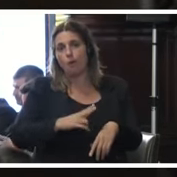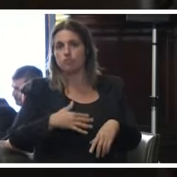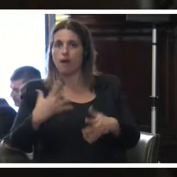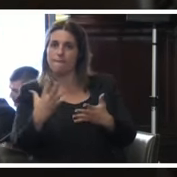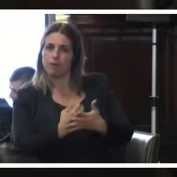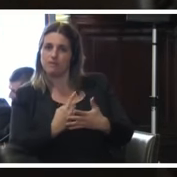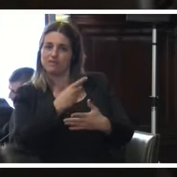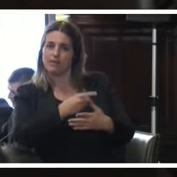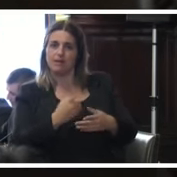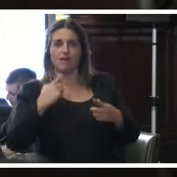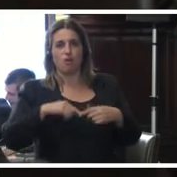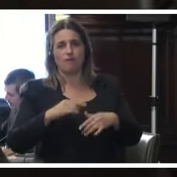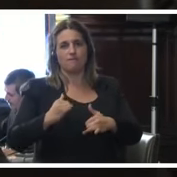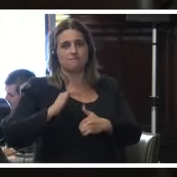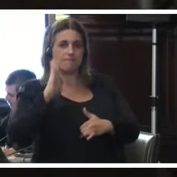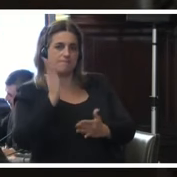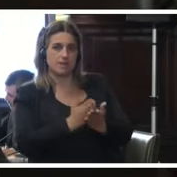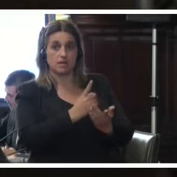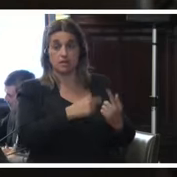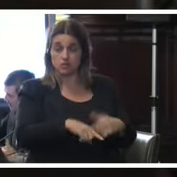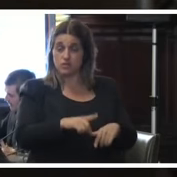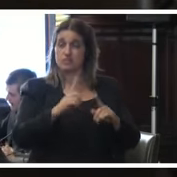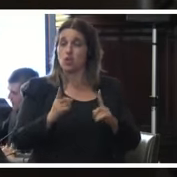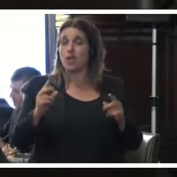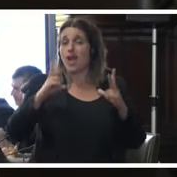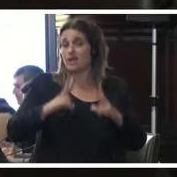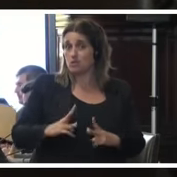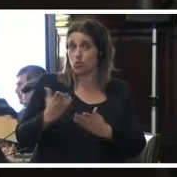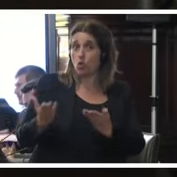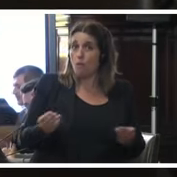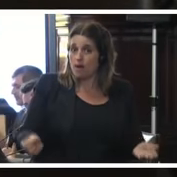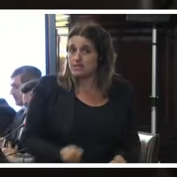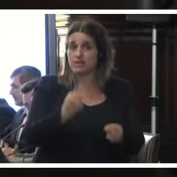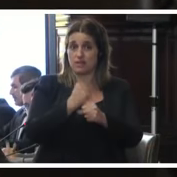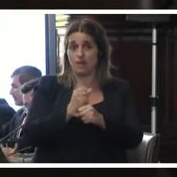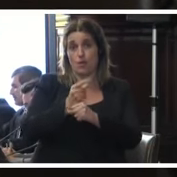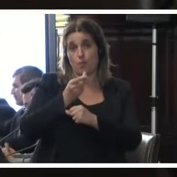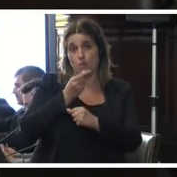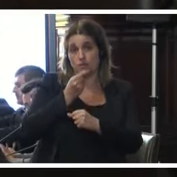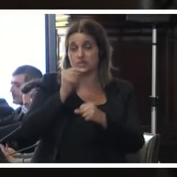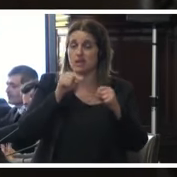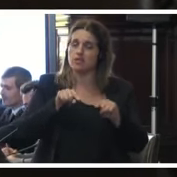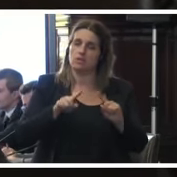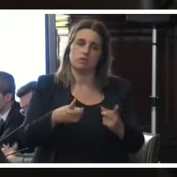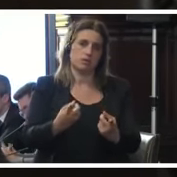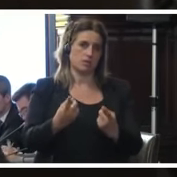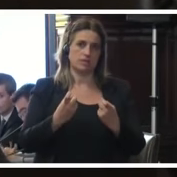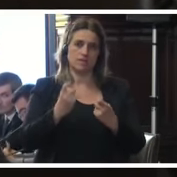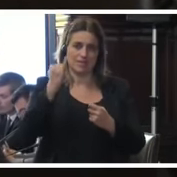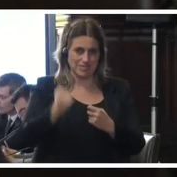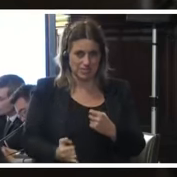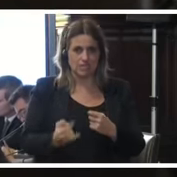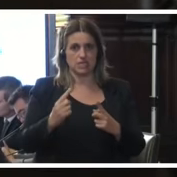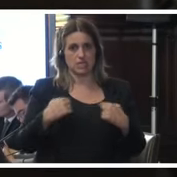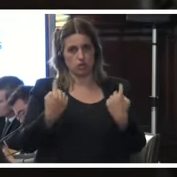para atuação policial propriamente dita. Né? E essa é uma necessidade que a gente julga constante, em que pese muito